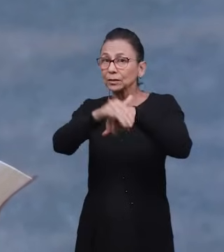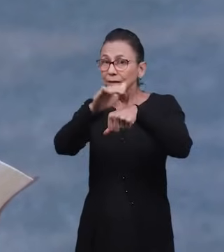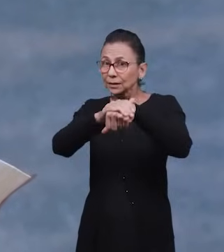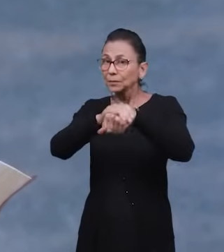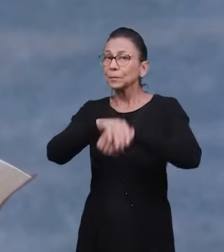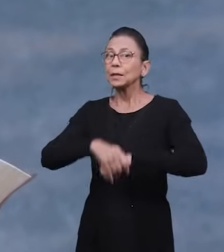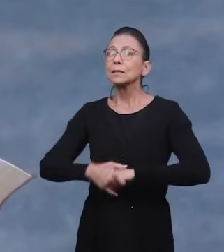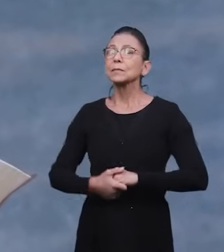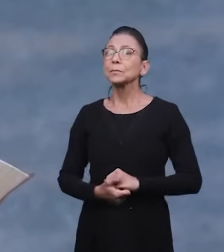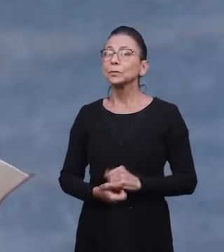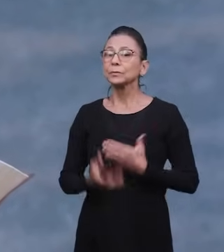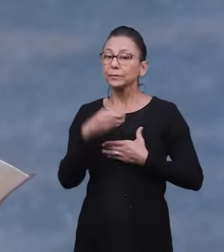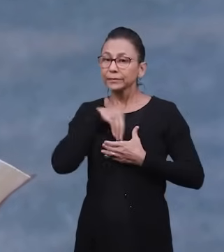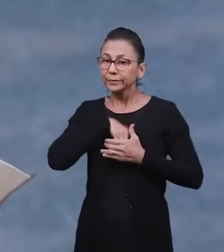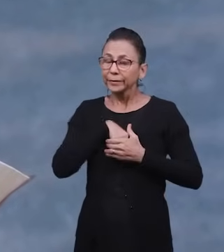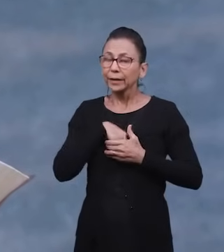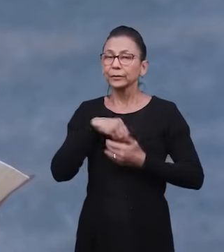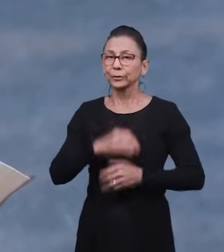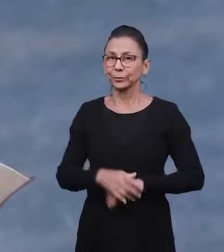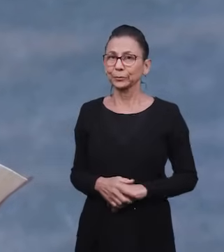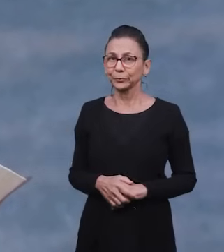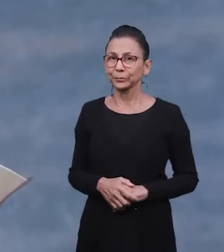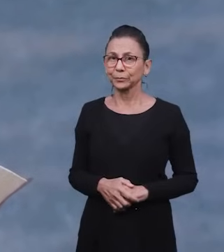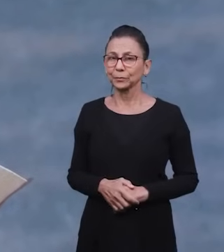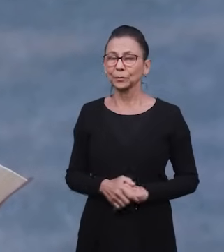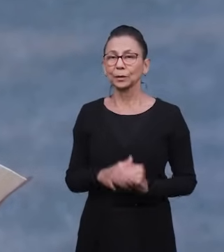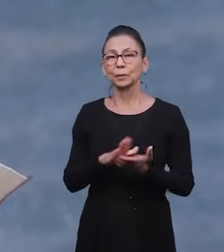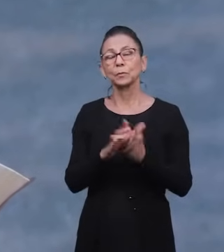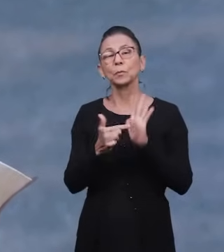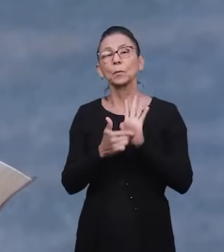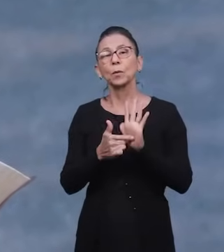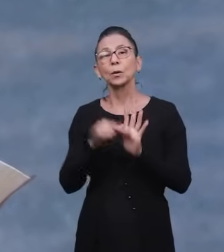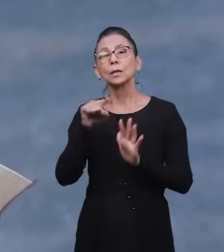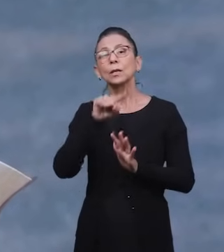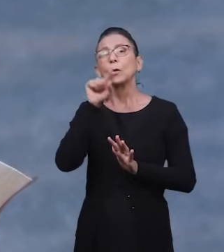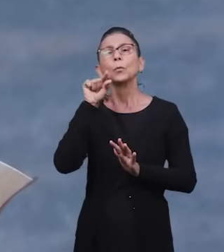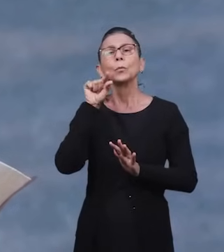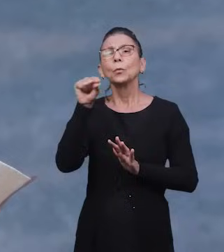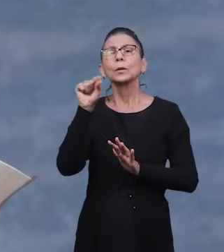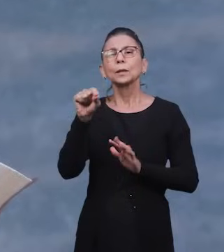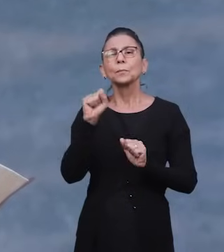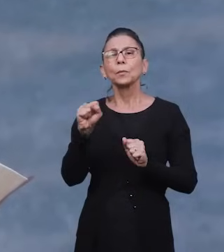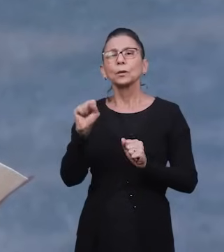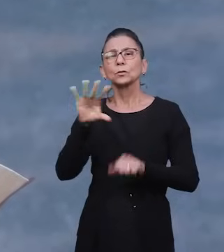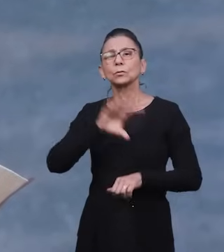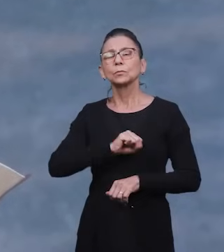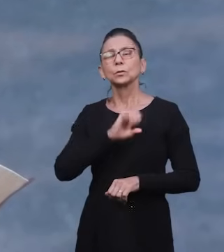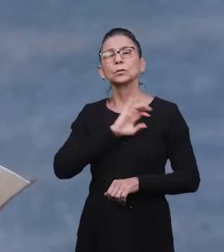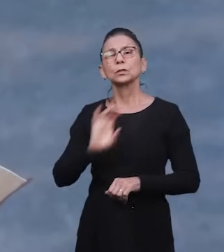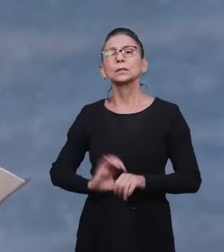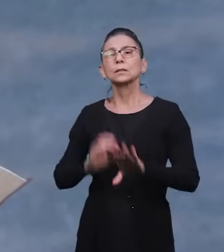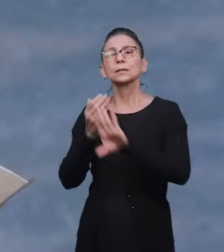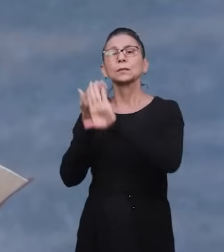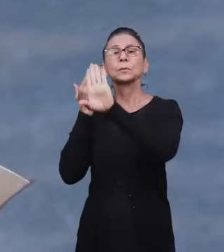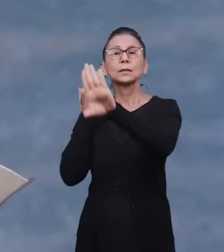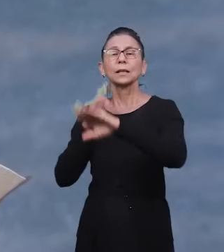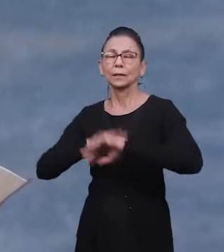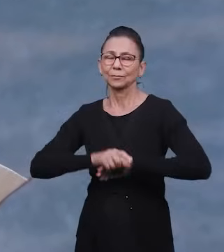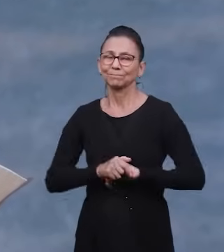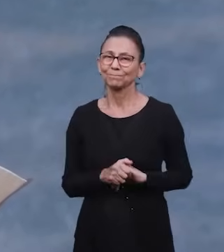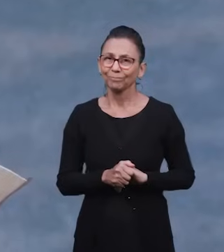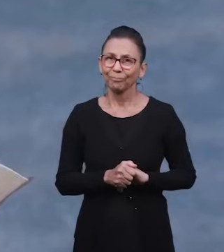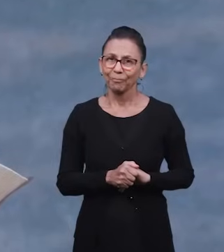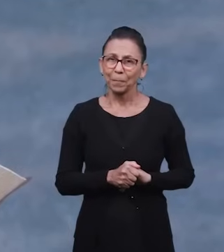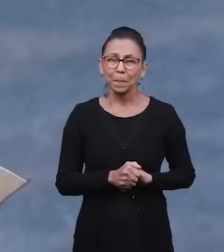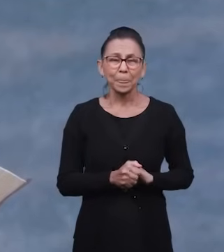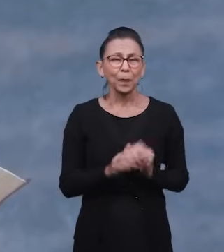a Bíblia diz, quem poderá nos separar do amor de Cristo? O quê? Alguma coisa? Existe? Não existe. Nem morte, nem fome, nem